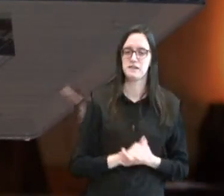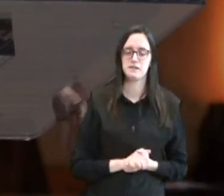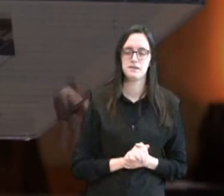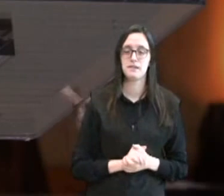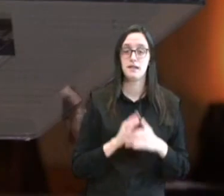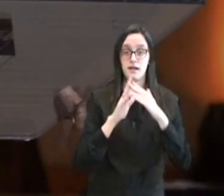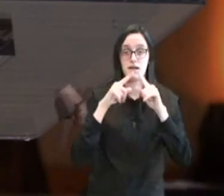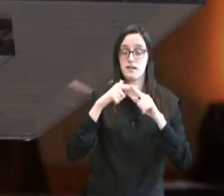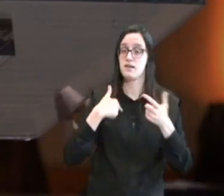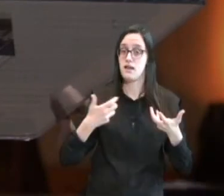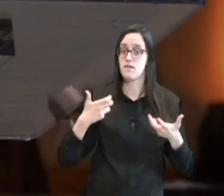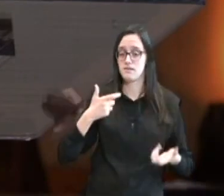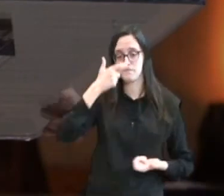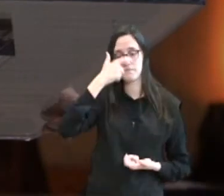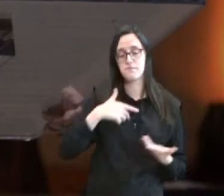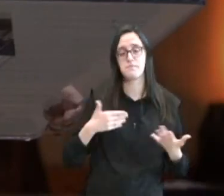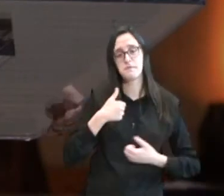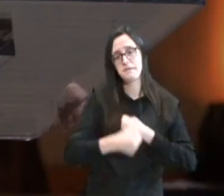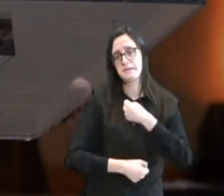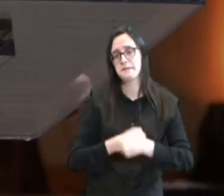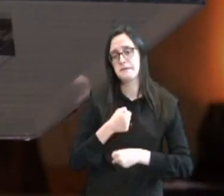a igreja que eu quero ser este ano.